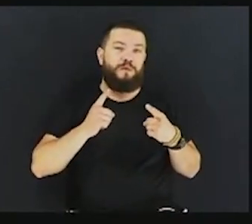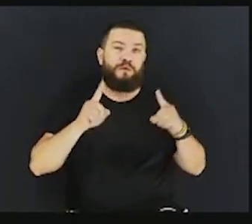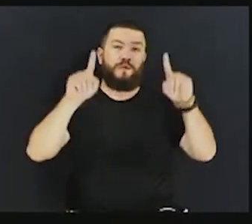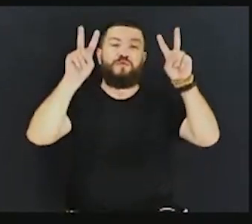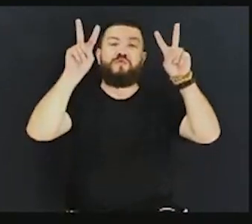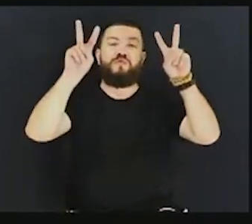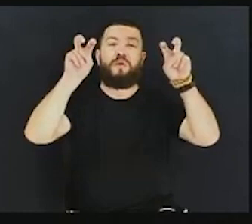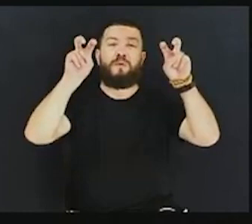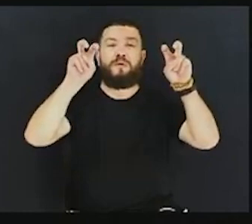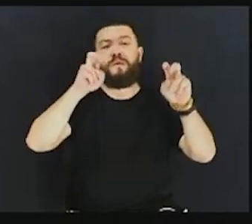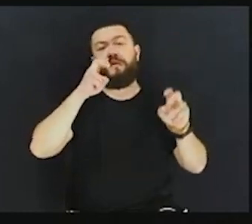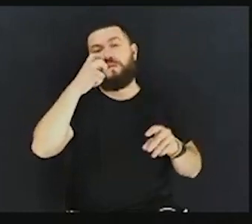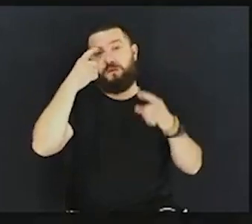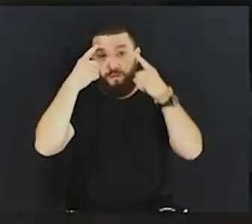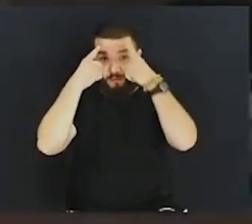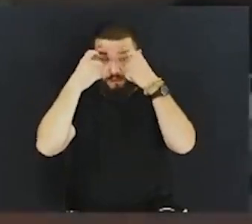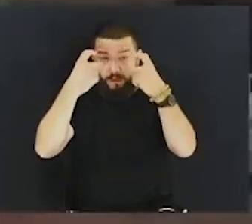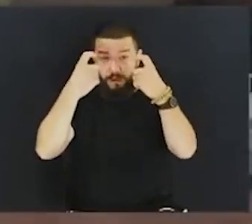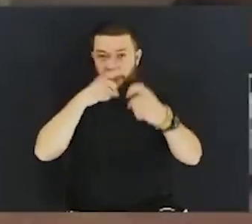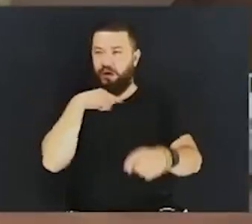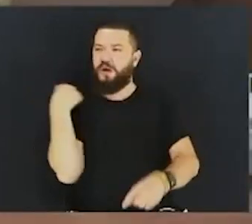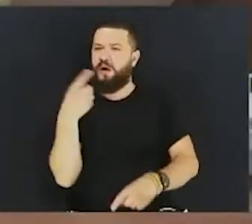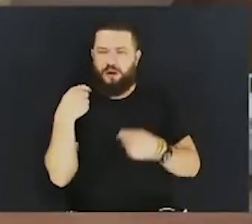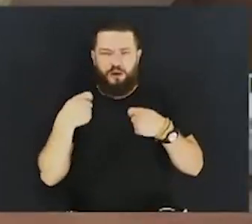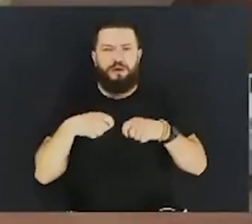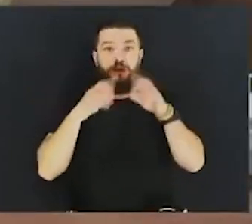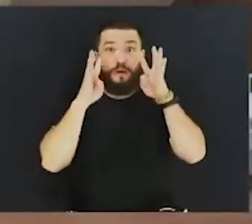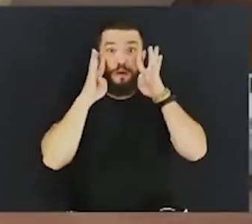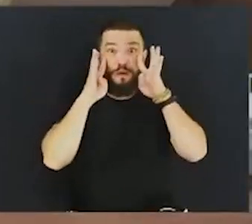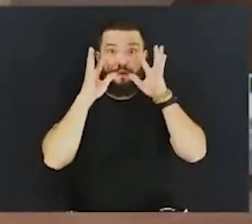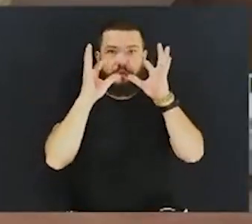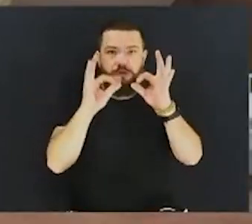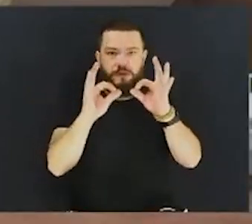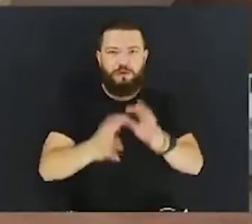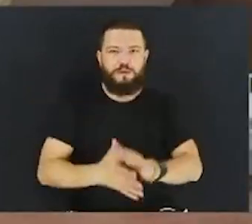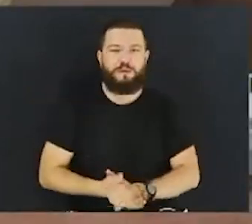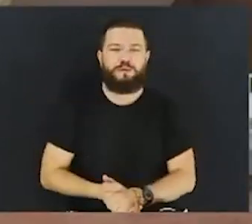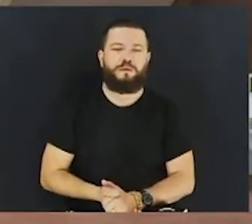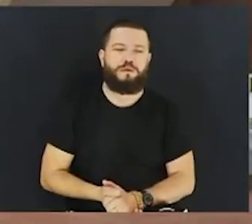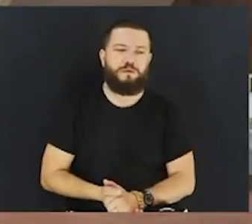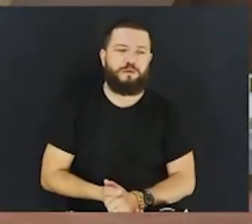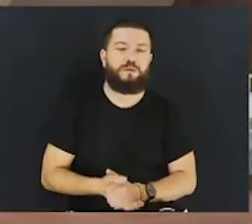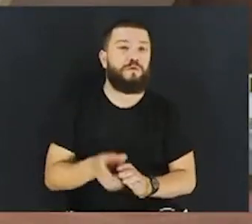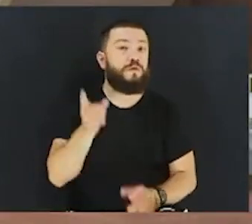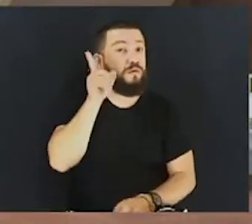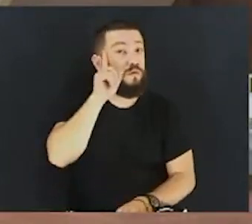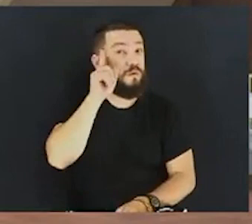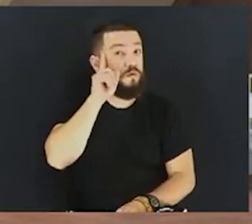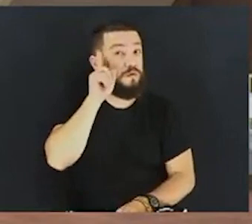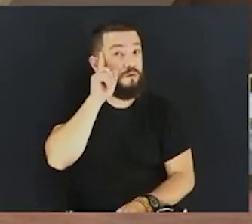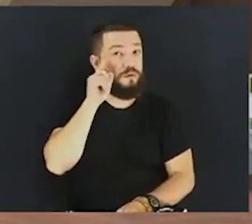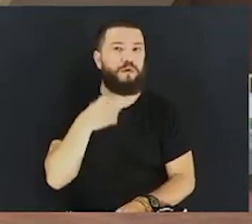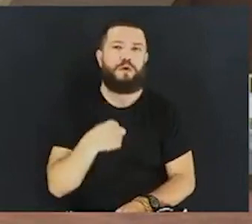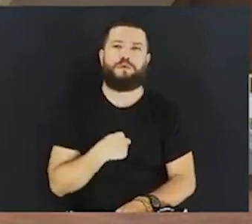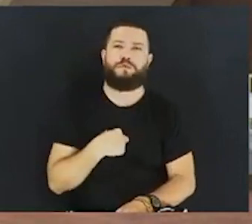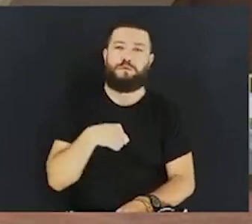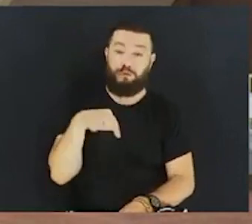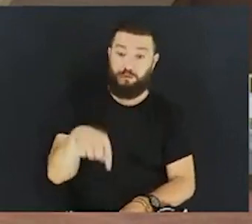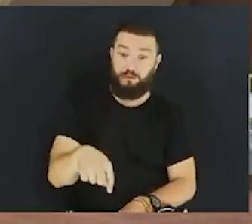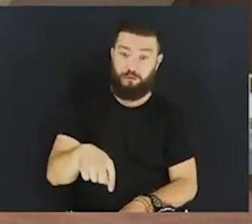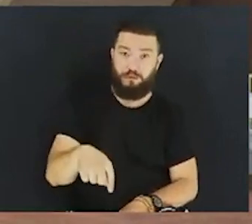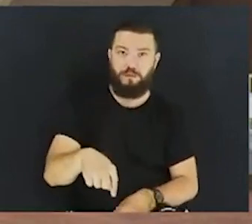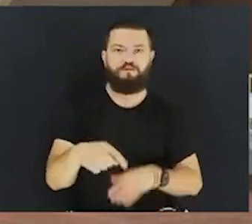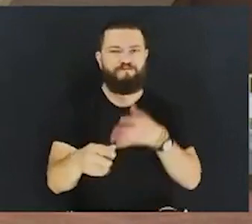nós todos tenhamos um olhar atento para essa questão. Eu tenho falado nisso aqui todos os dias, eu espero que vocês compreendam, porque todos os dias eu falo